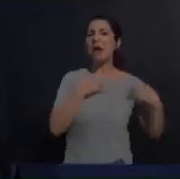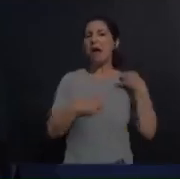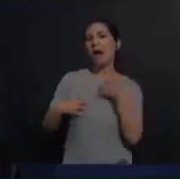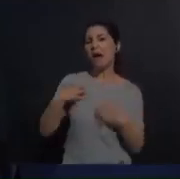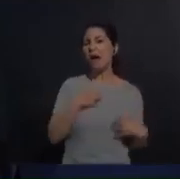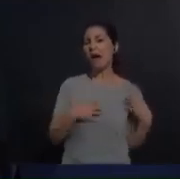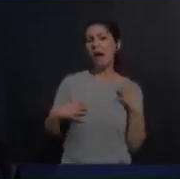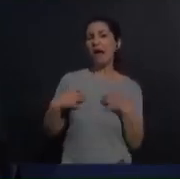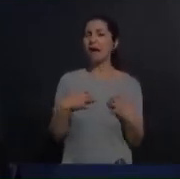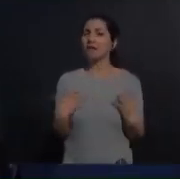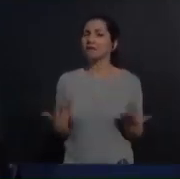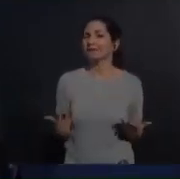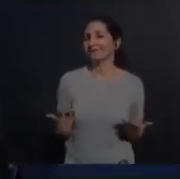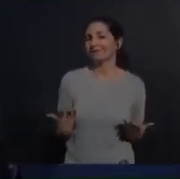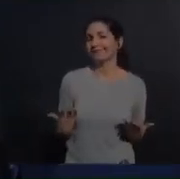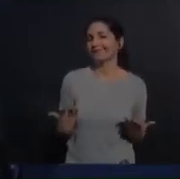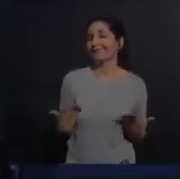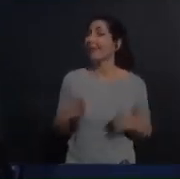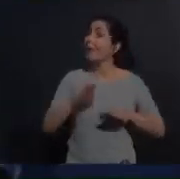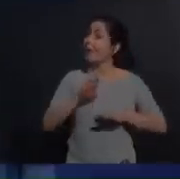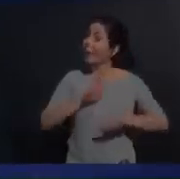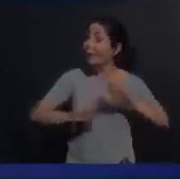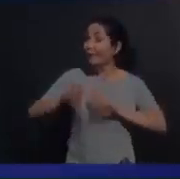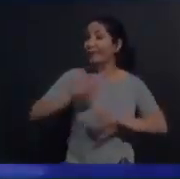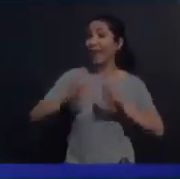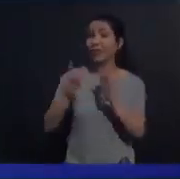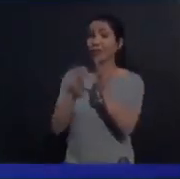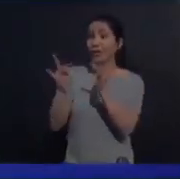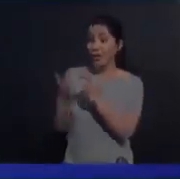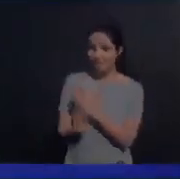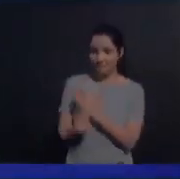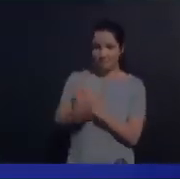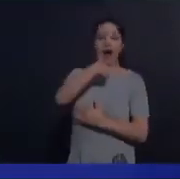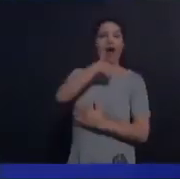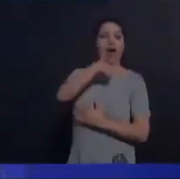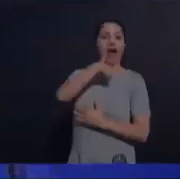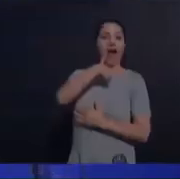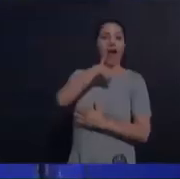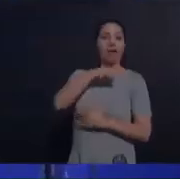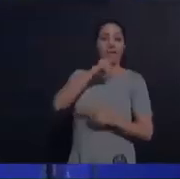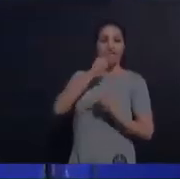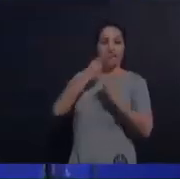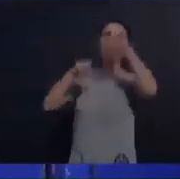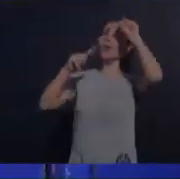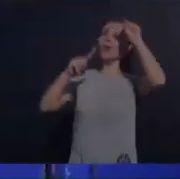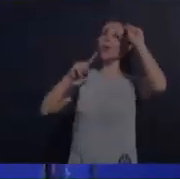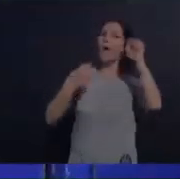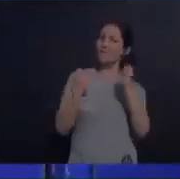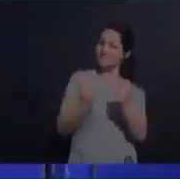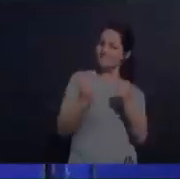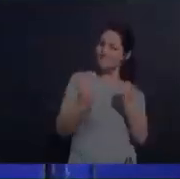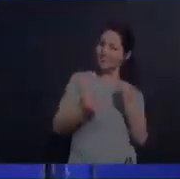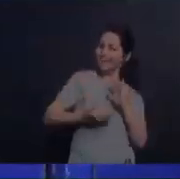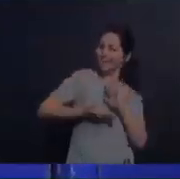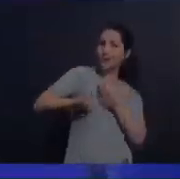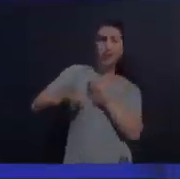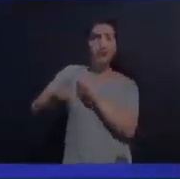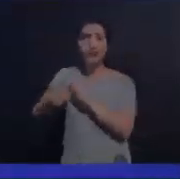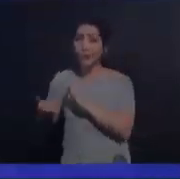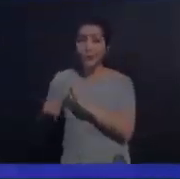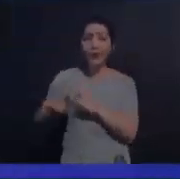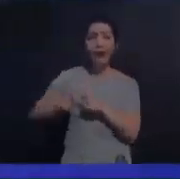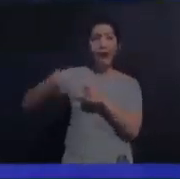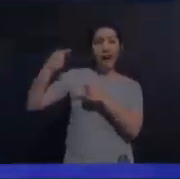em cima de mim. Meu irmão, quando Jesus entra na nossa vida, Ele tira o peso. Jesus tira o peso, eu carregava